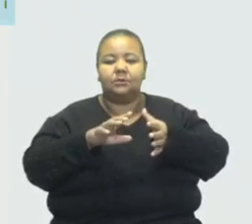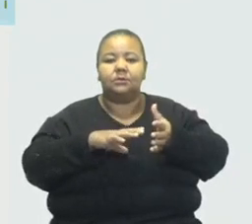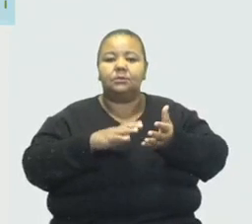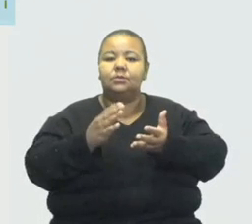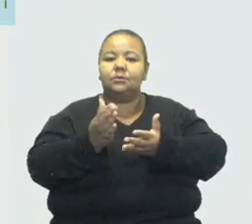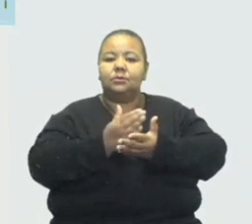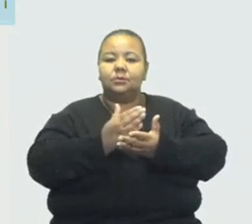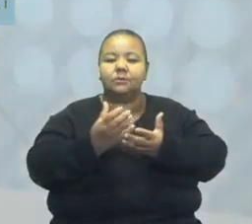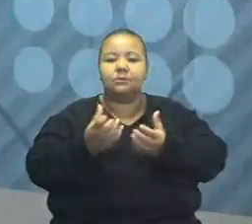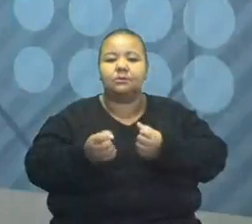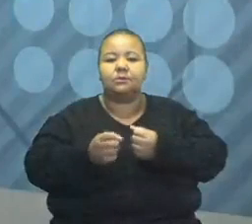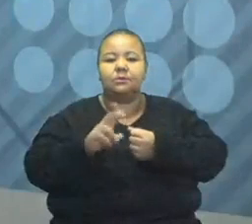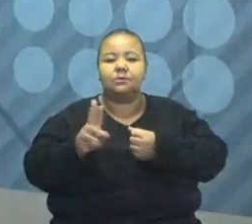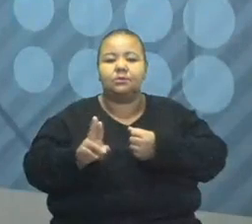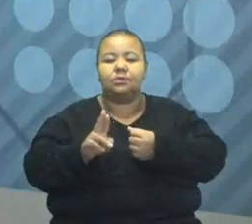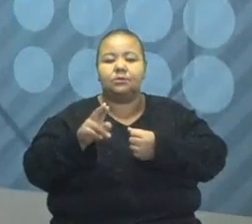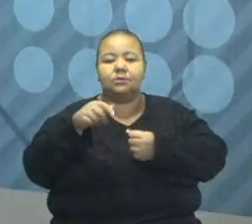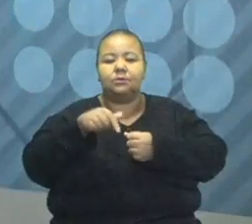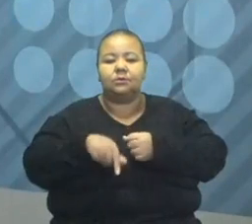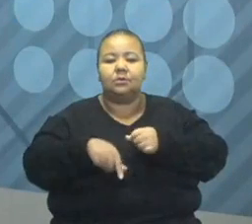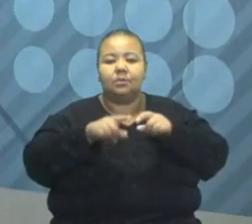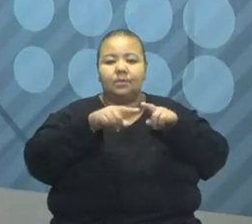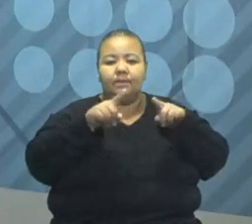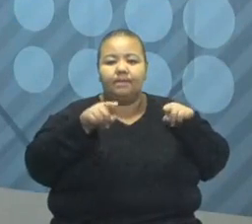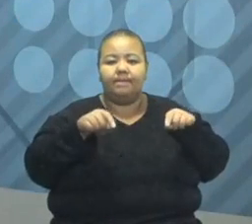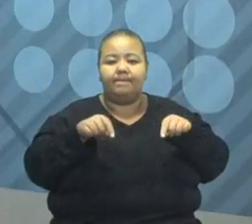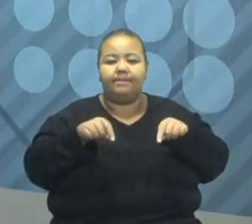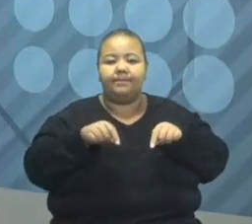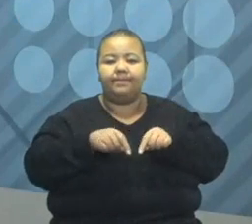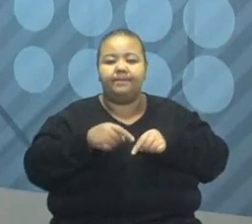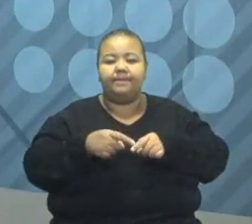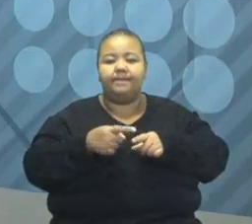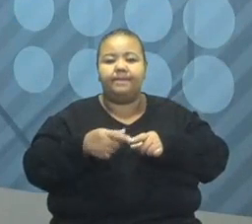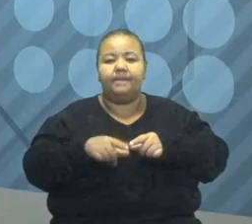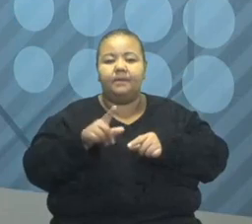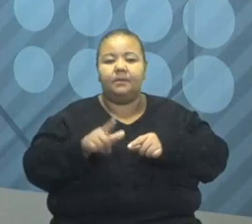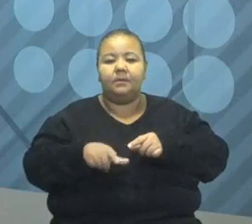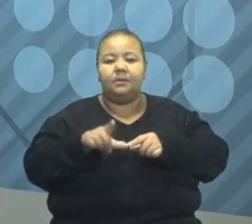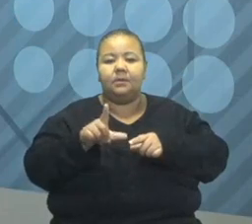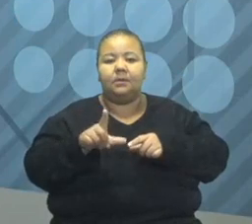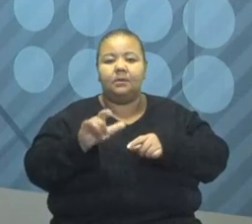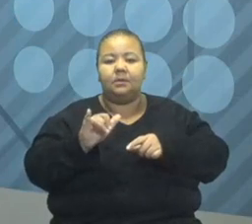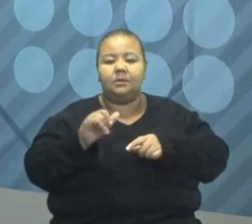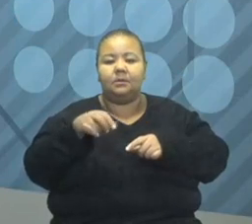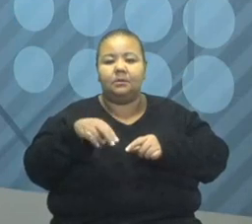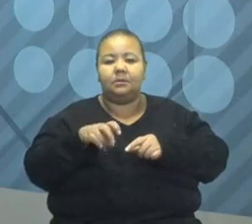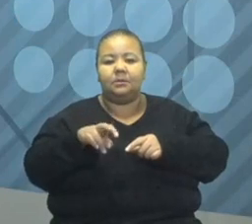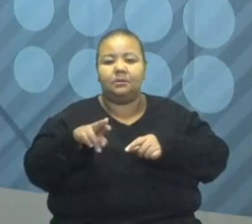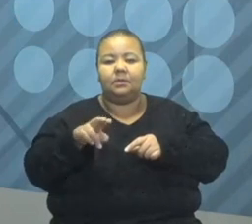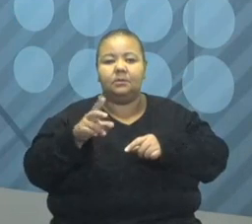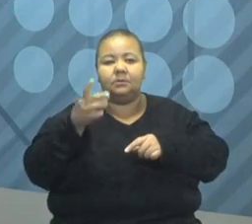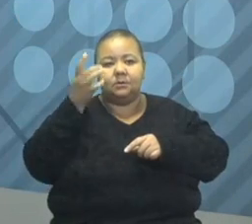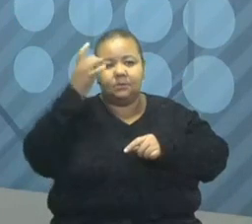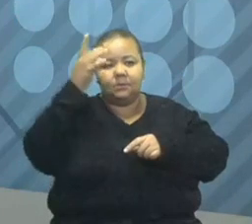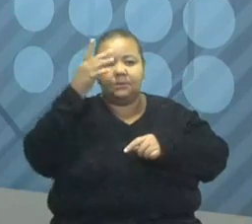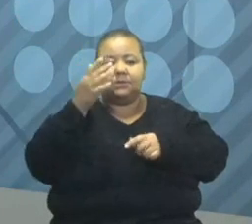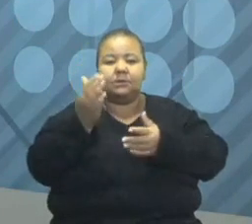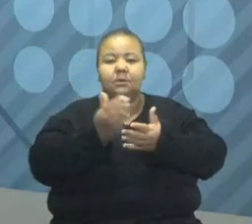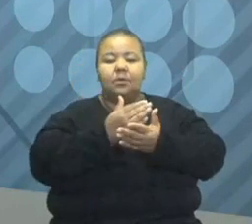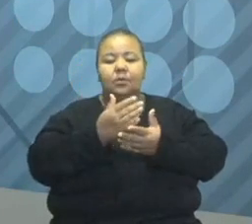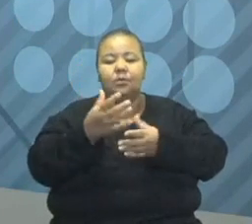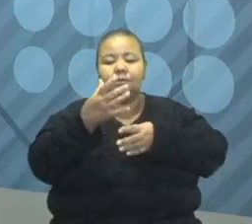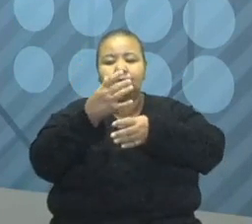acabar recorrendo ao uso das matrizes envolvendo sistemas de equações lineares, que vai acabar facilitando alguns